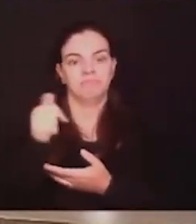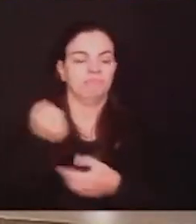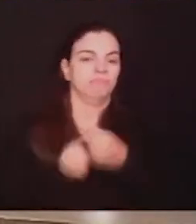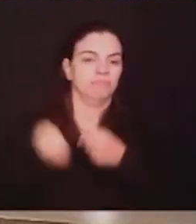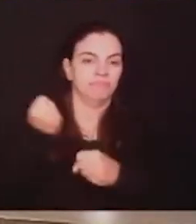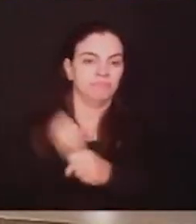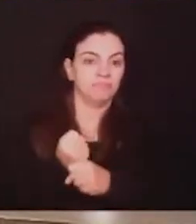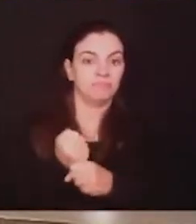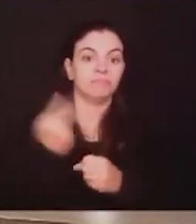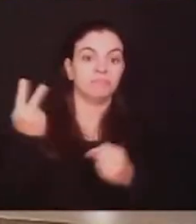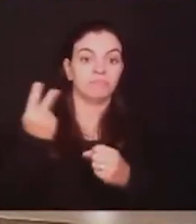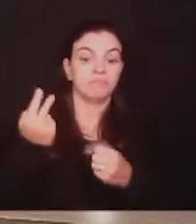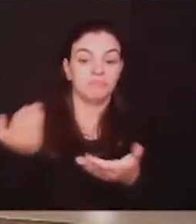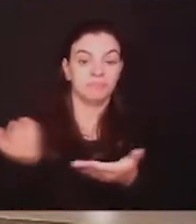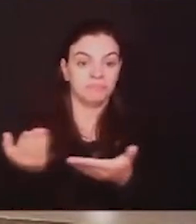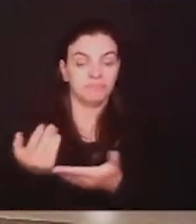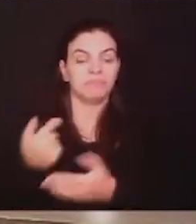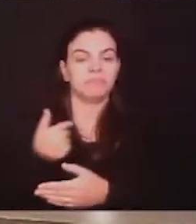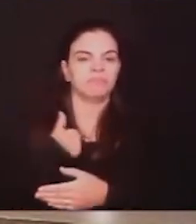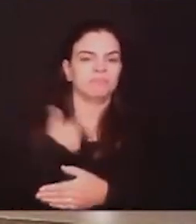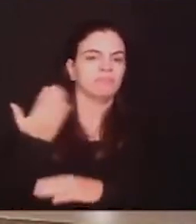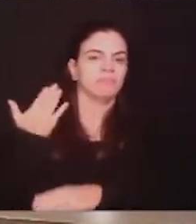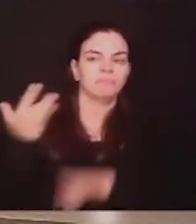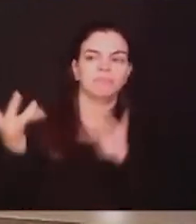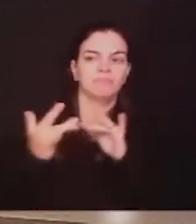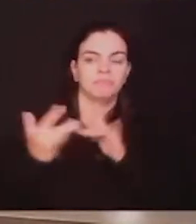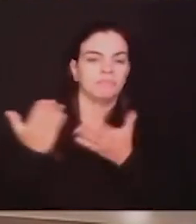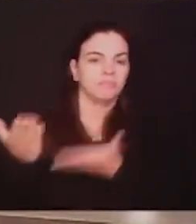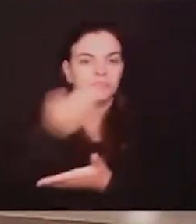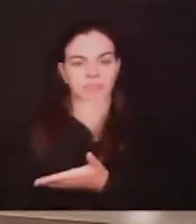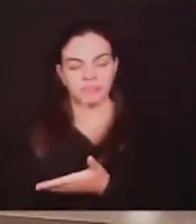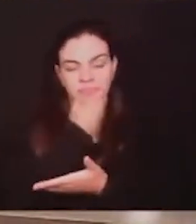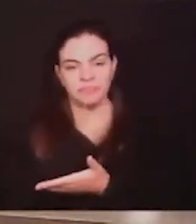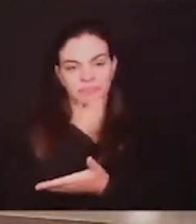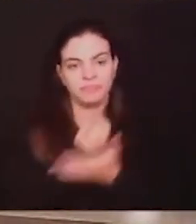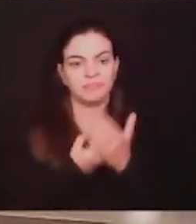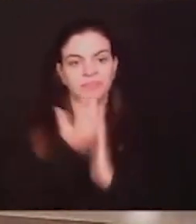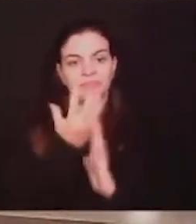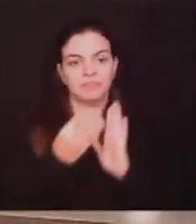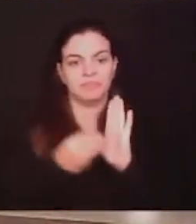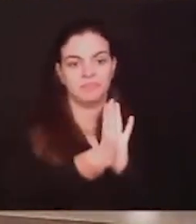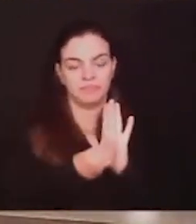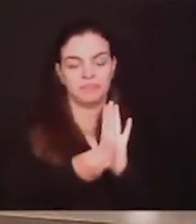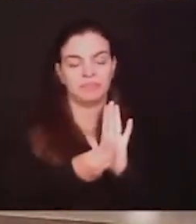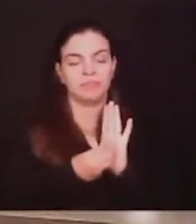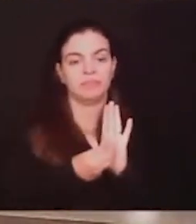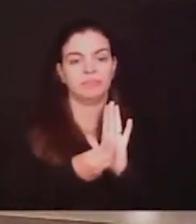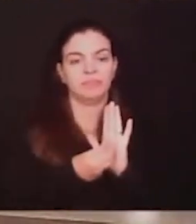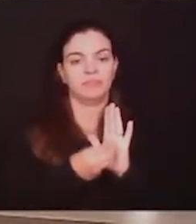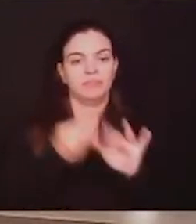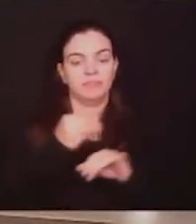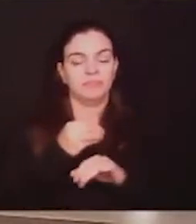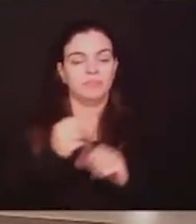junto ao prefeito Rafael Greca quando enviamos emendas através do nosso mandato junto com recursos da Prefeitura